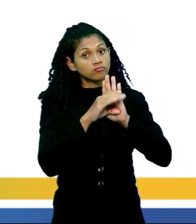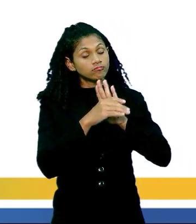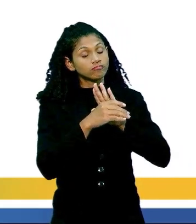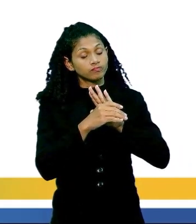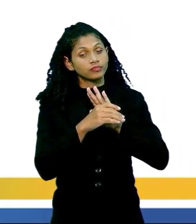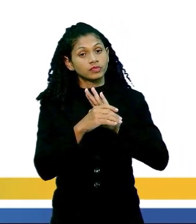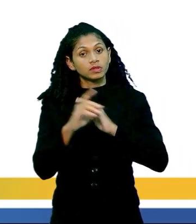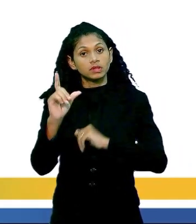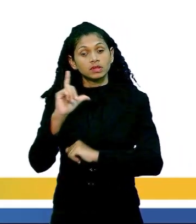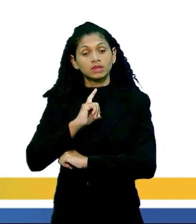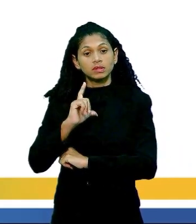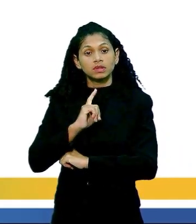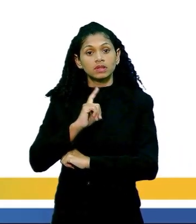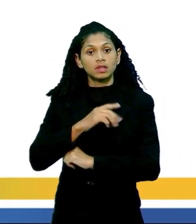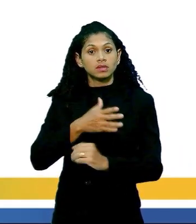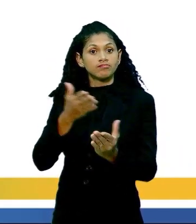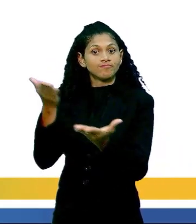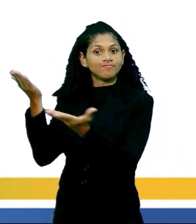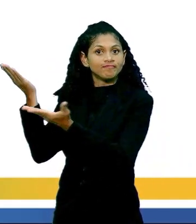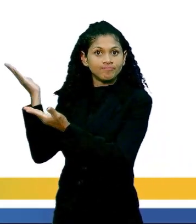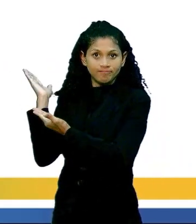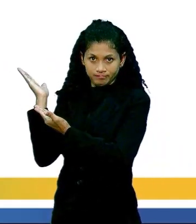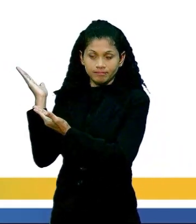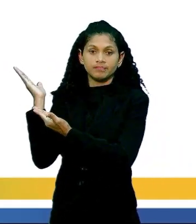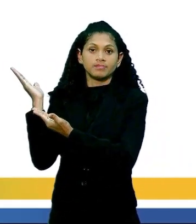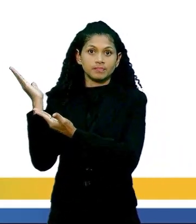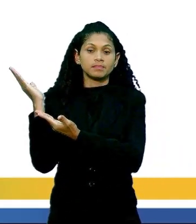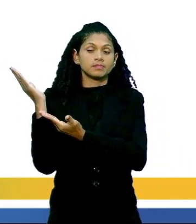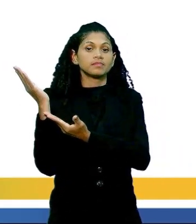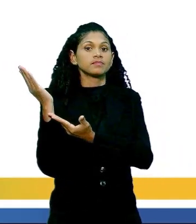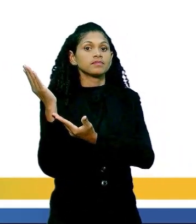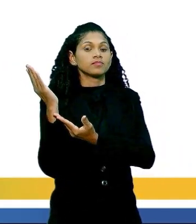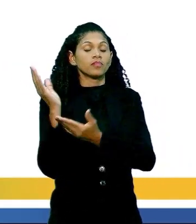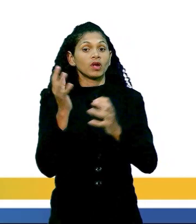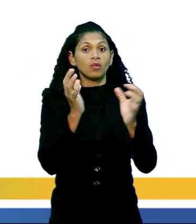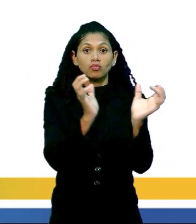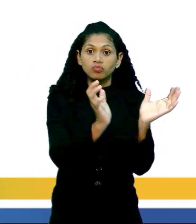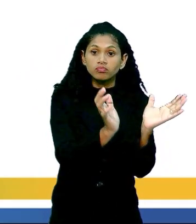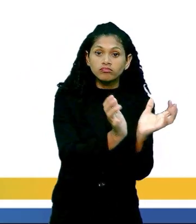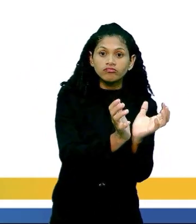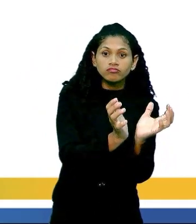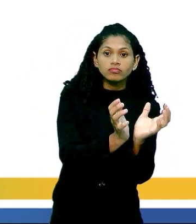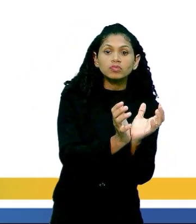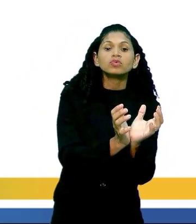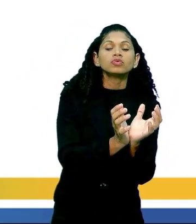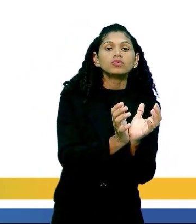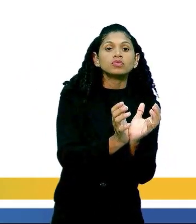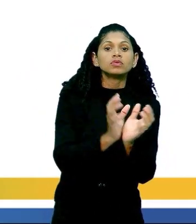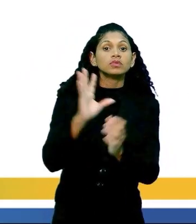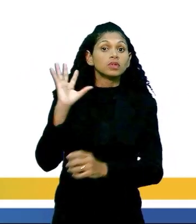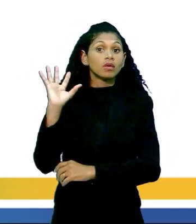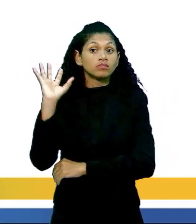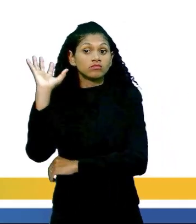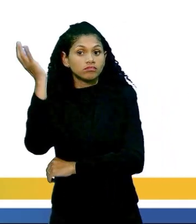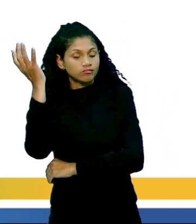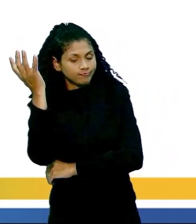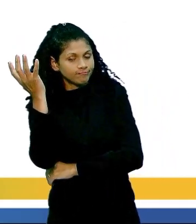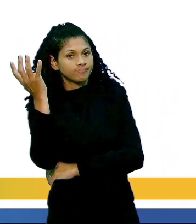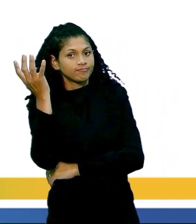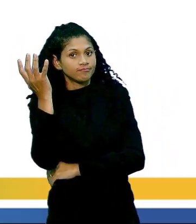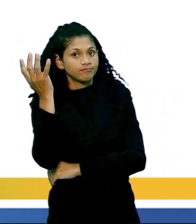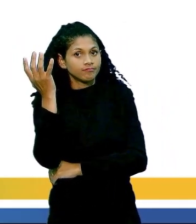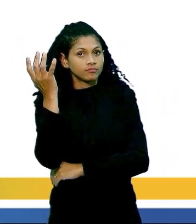sobre dinâmica de populações, que é um conjunto, ou sucessão ecológica, é um conjunto de